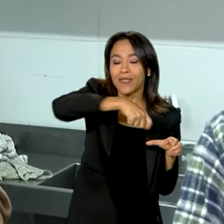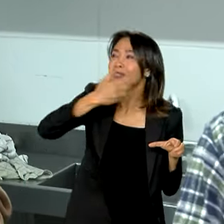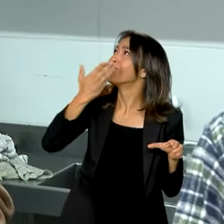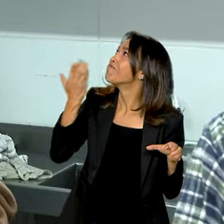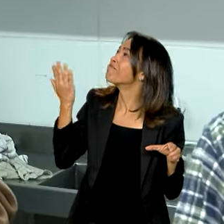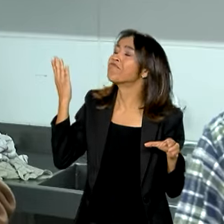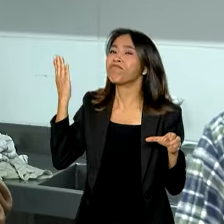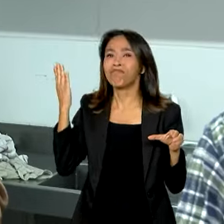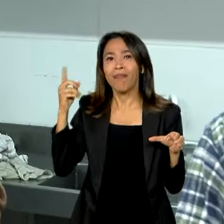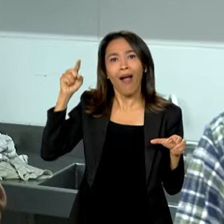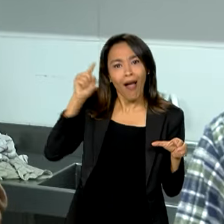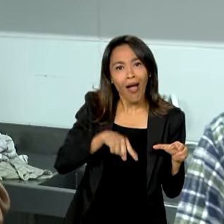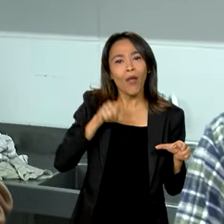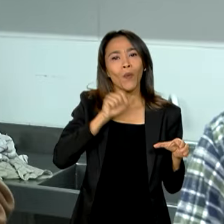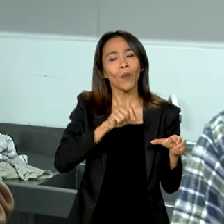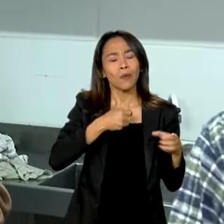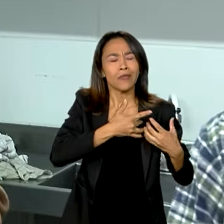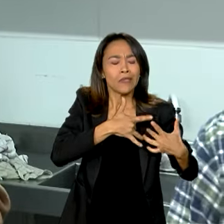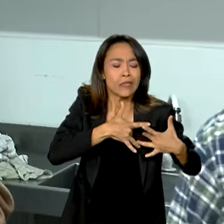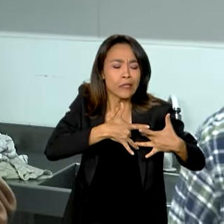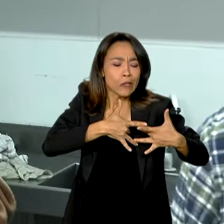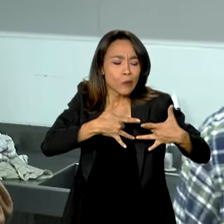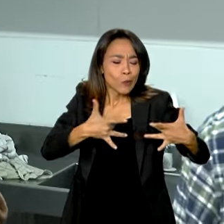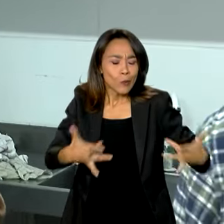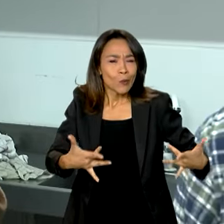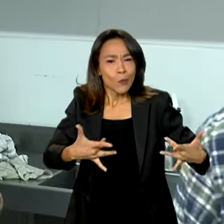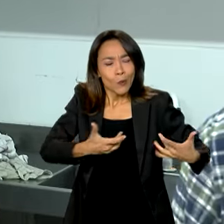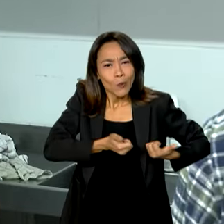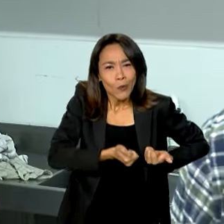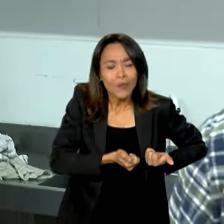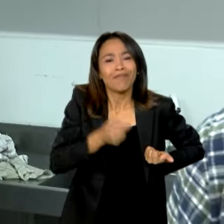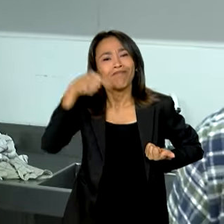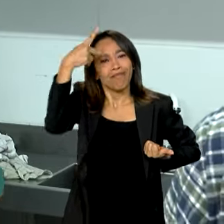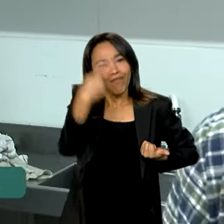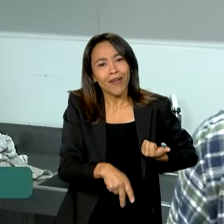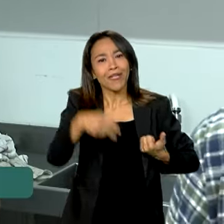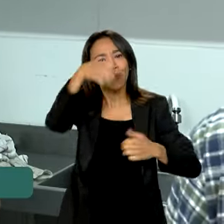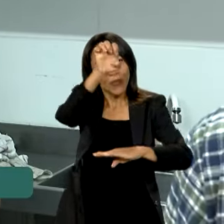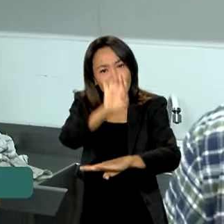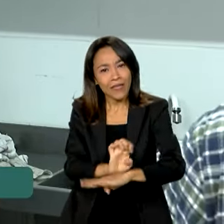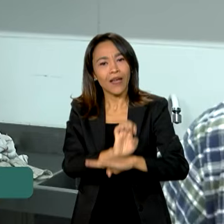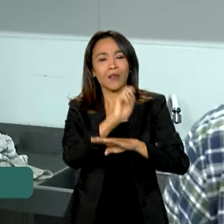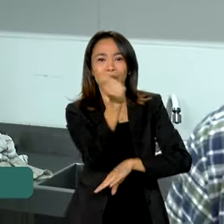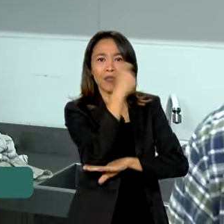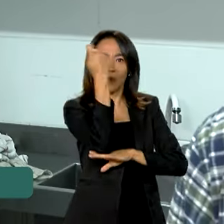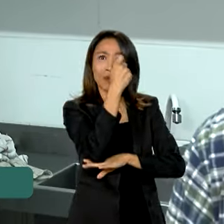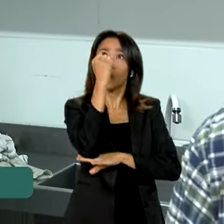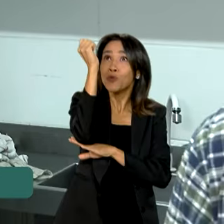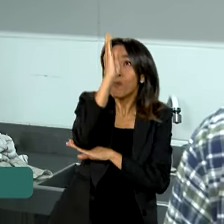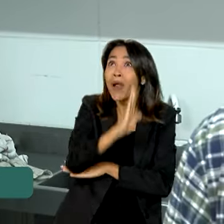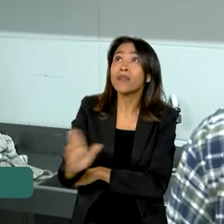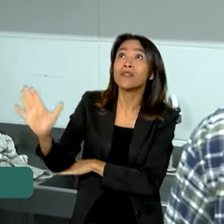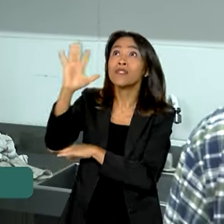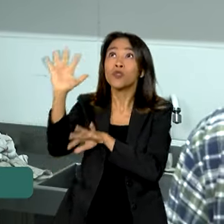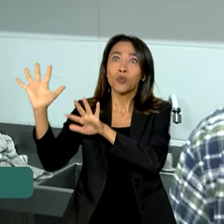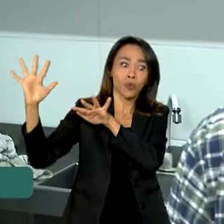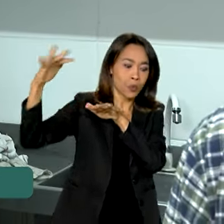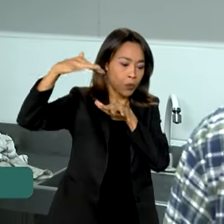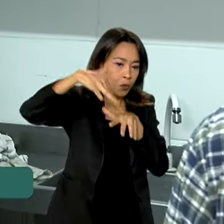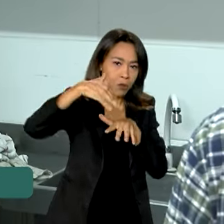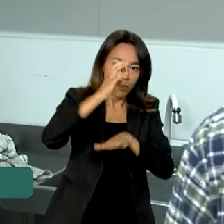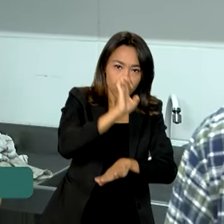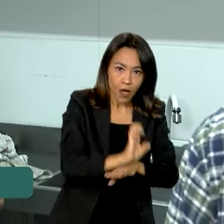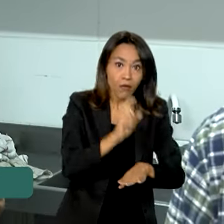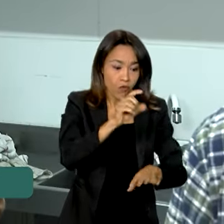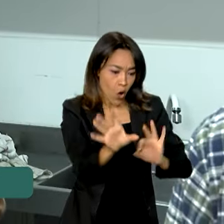fazendo parte dessa onda de solidariedade que se instalou no Rio Grande do Sul e também no Brasil nos últimos dias. A cozinha